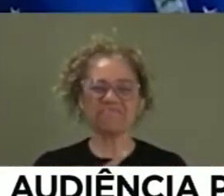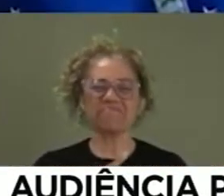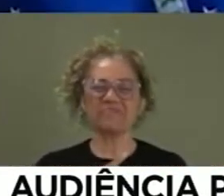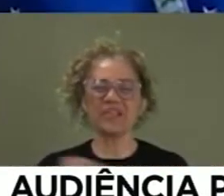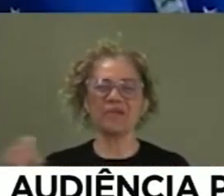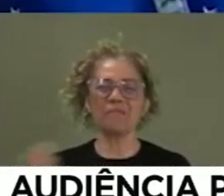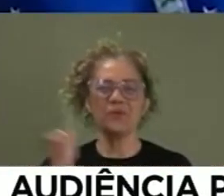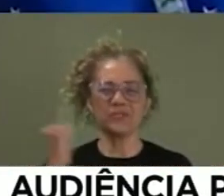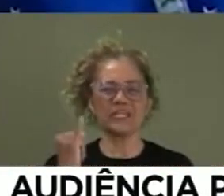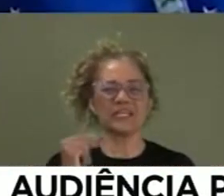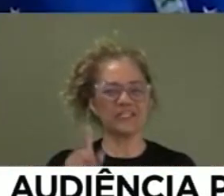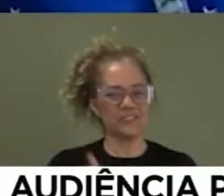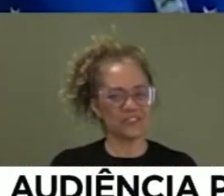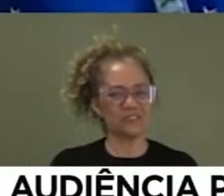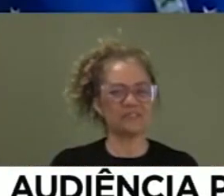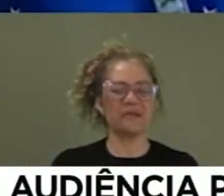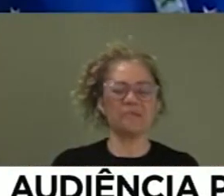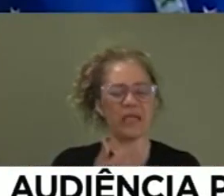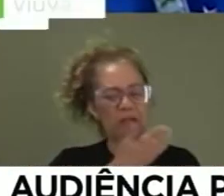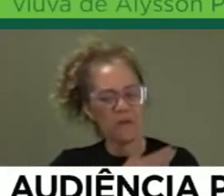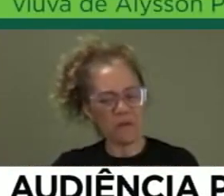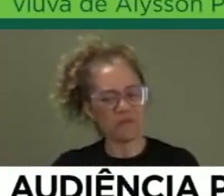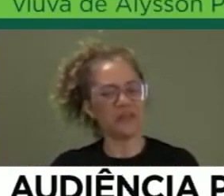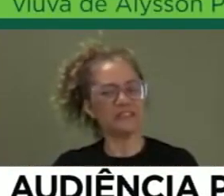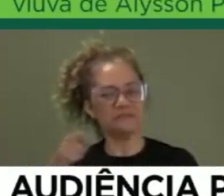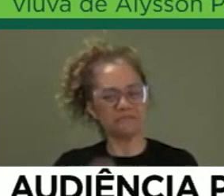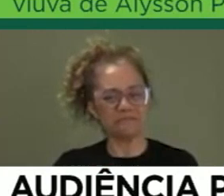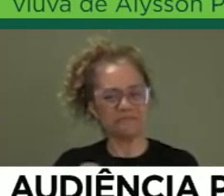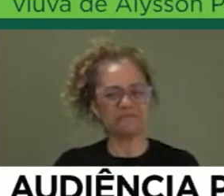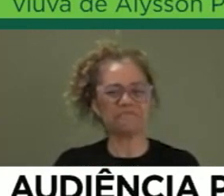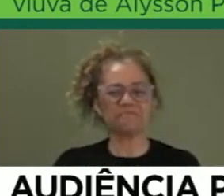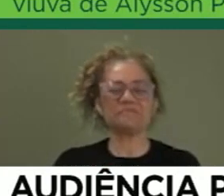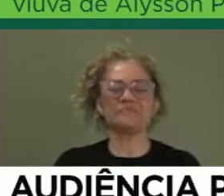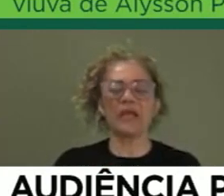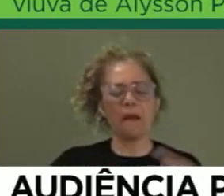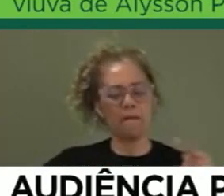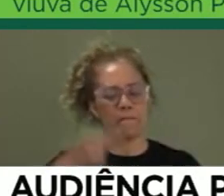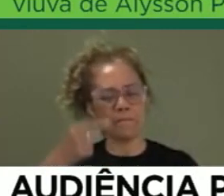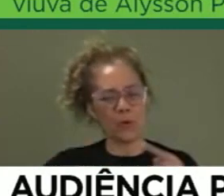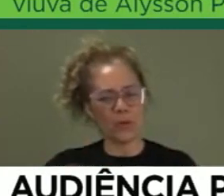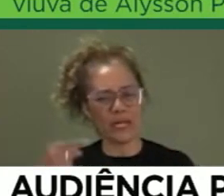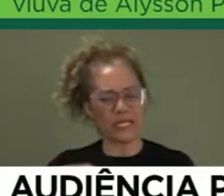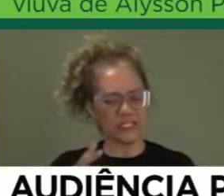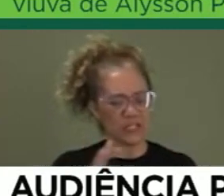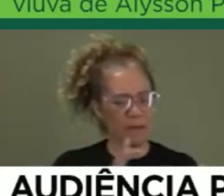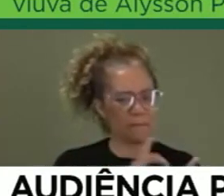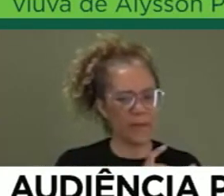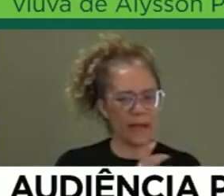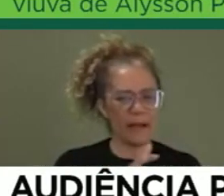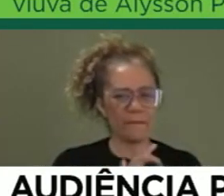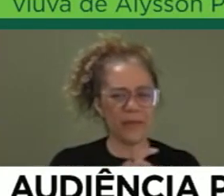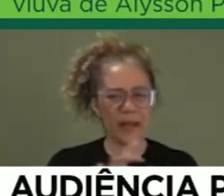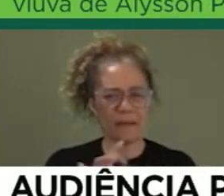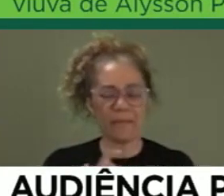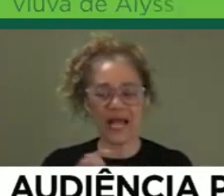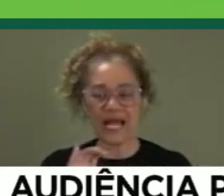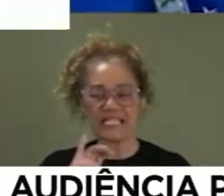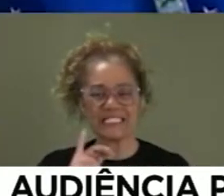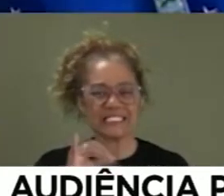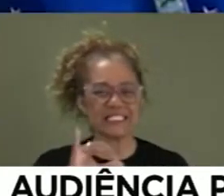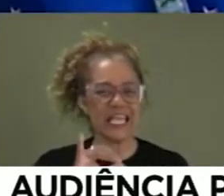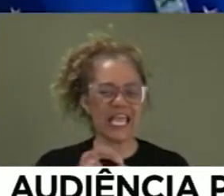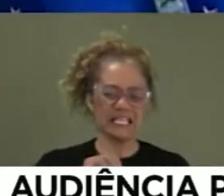foi constituinte, construtor das pontes políticas que conectaram a ciência